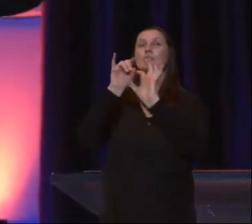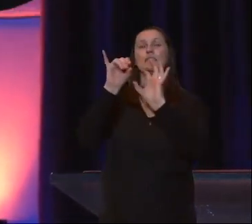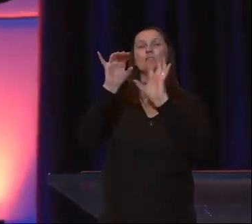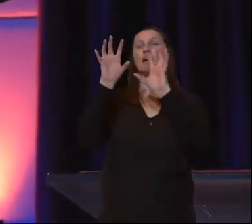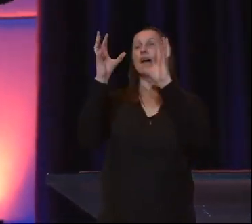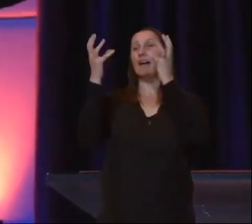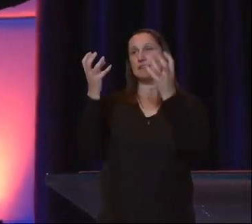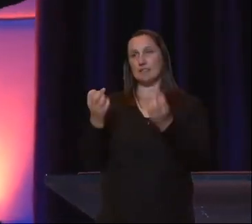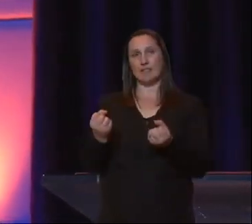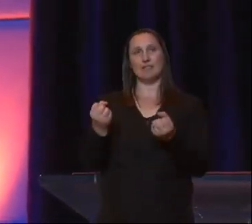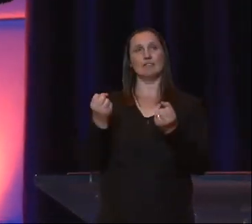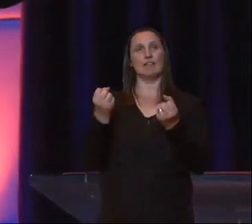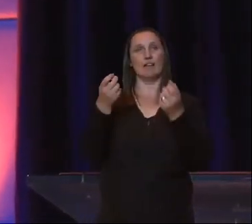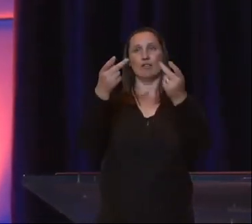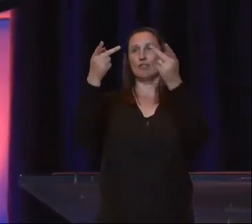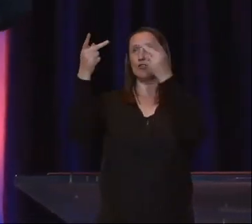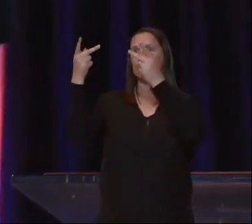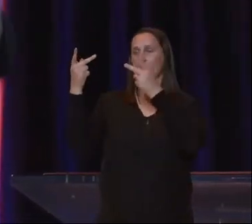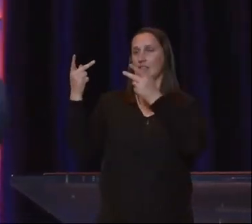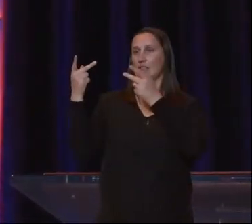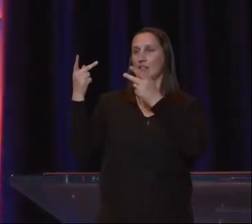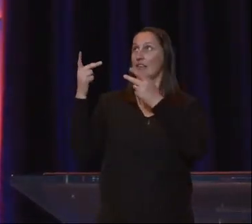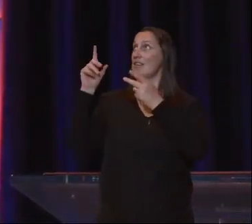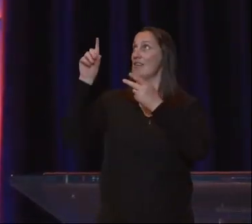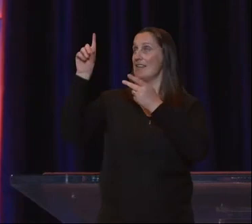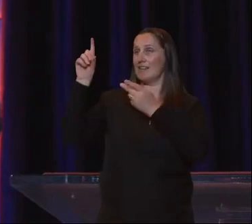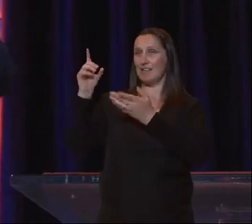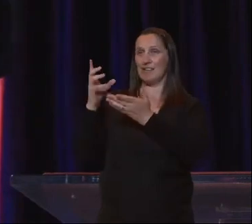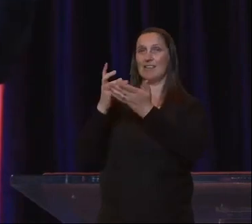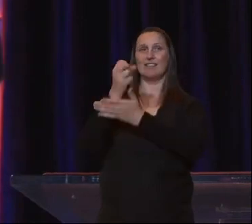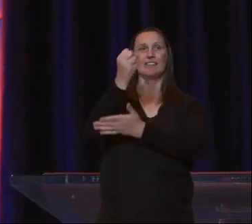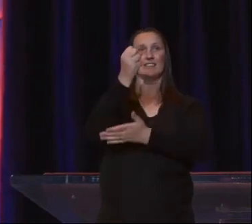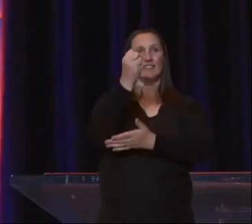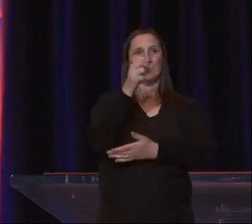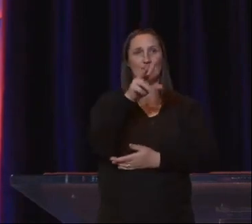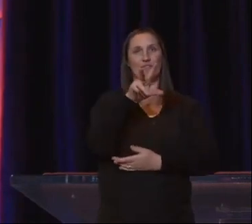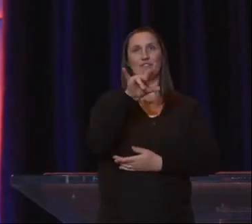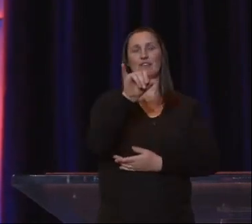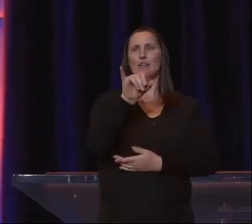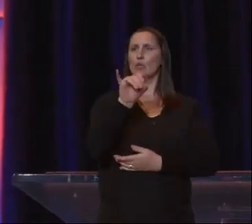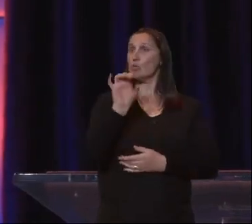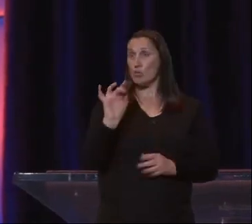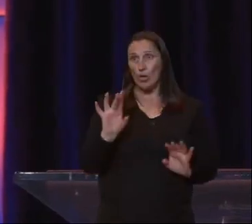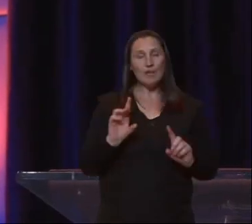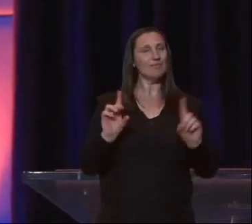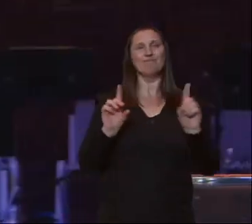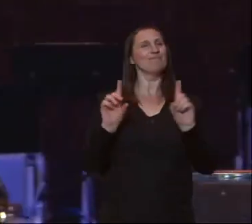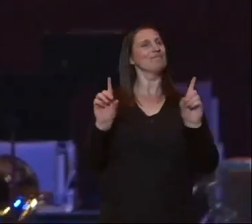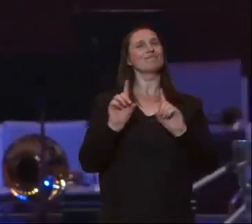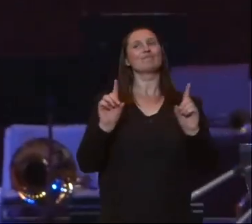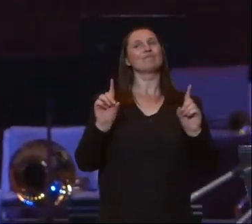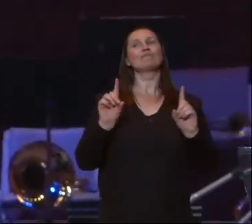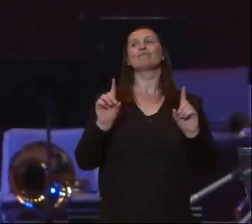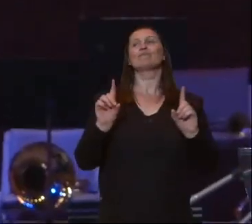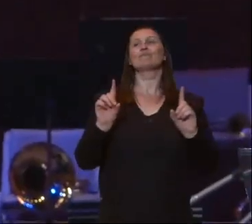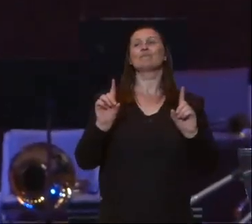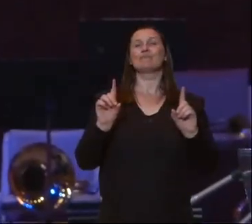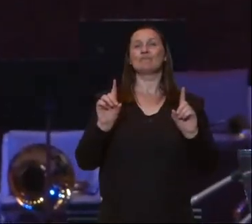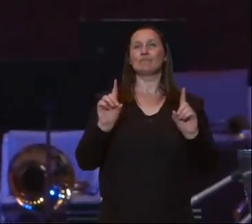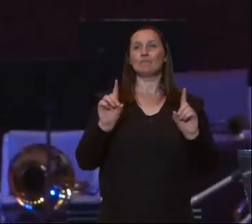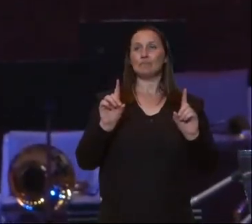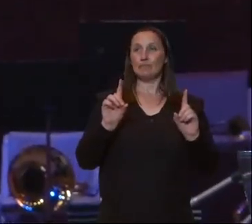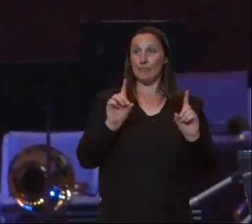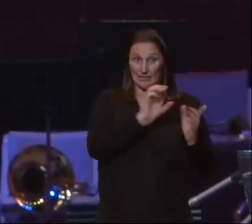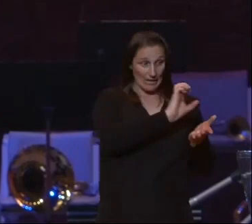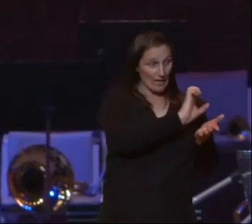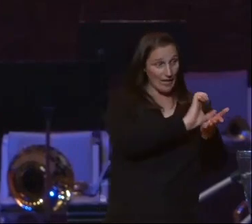o resgate do Senhor vai chegar na sua vida. Mas não apenas isso. Quando Elias